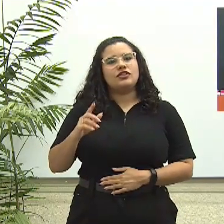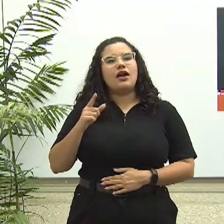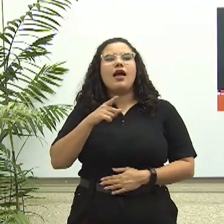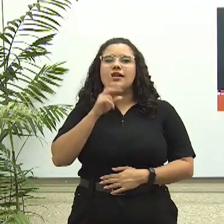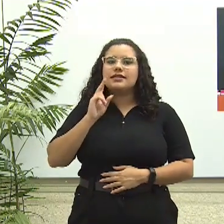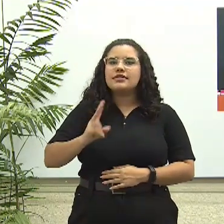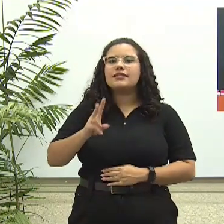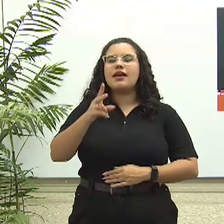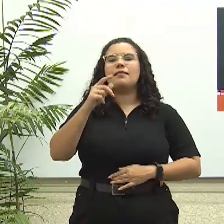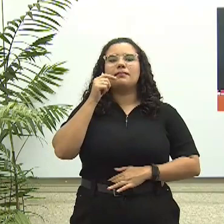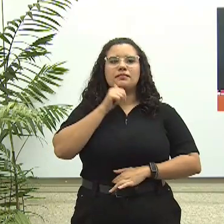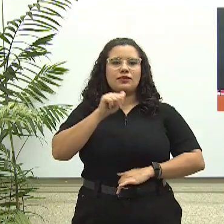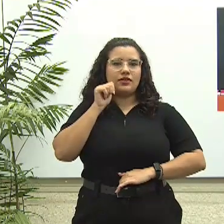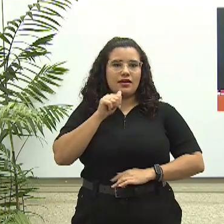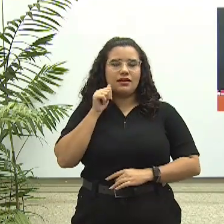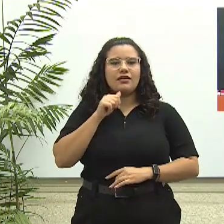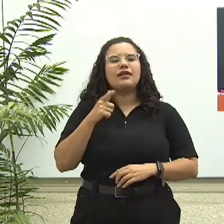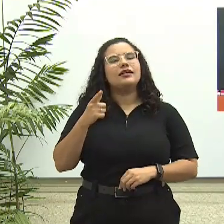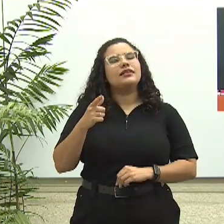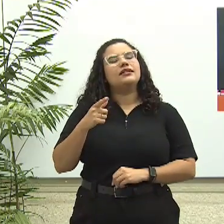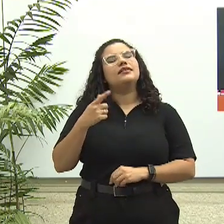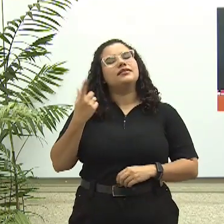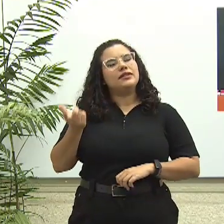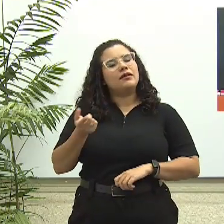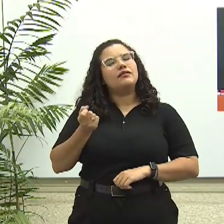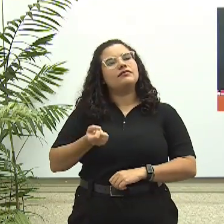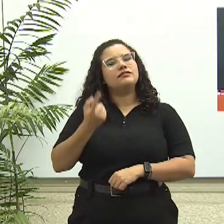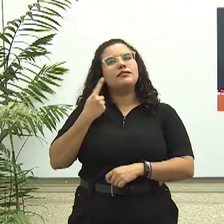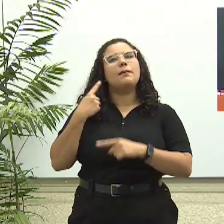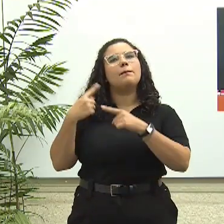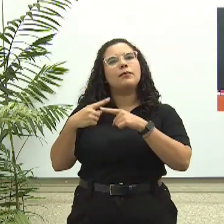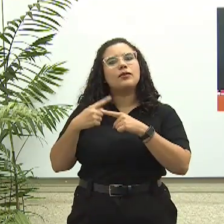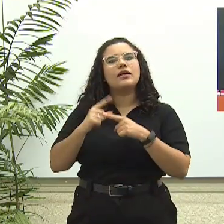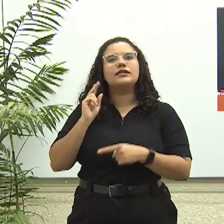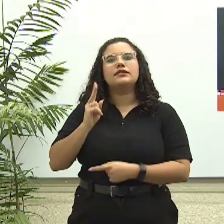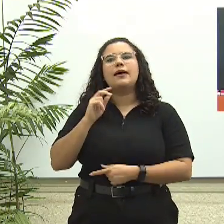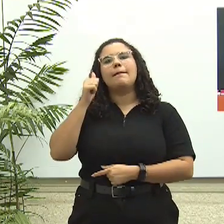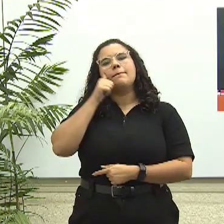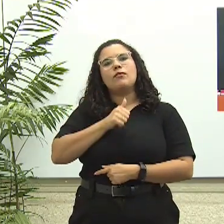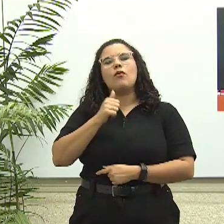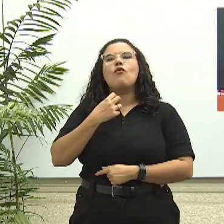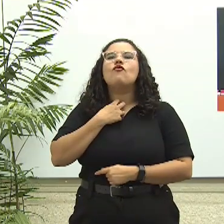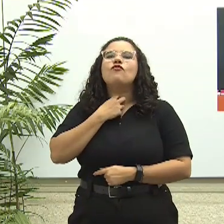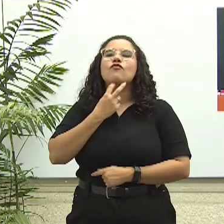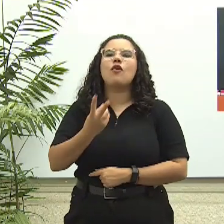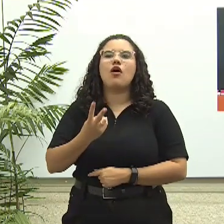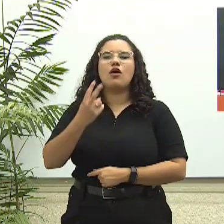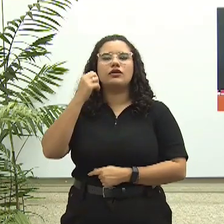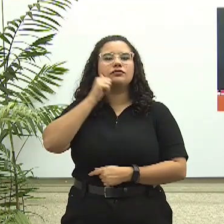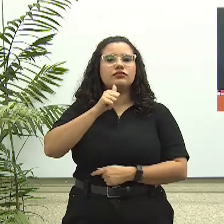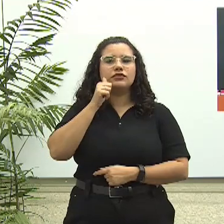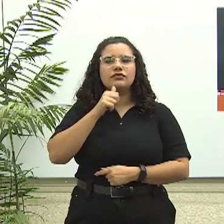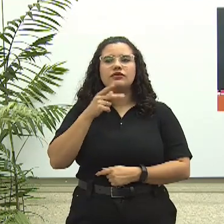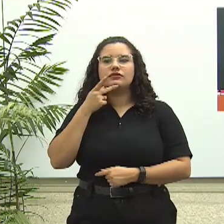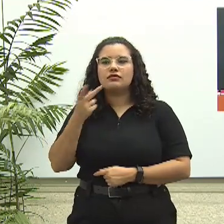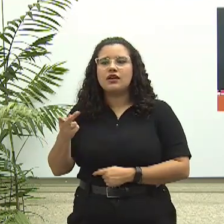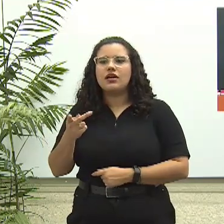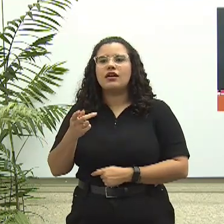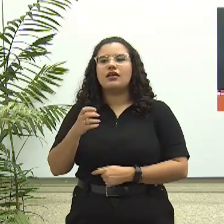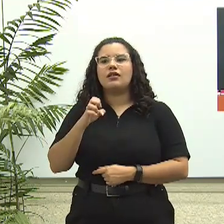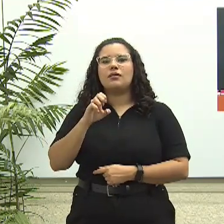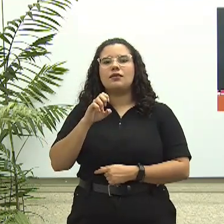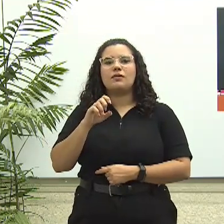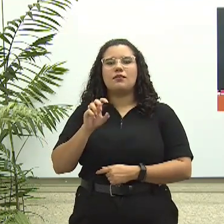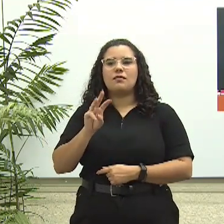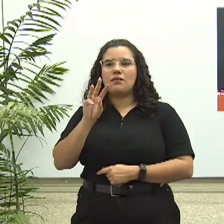padroniza outra coisa para que sempre uma mulher por que que a voz feminina né no ex em todo